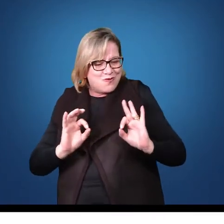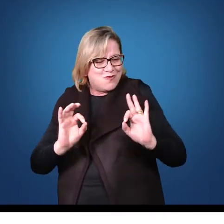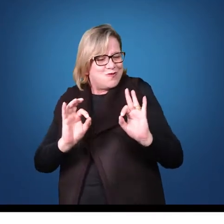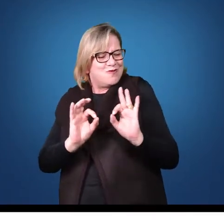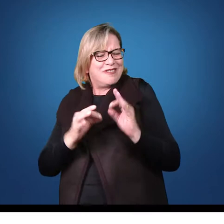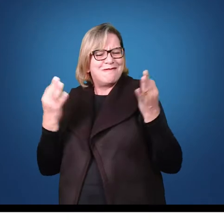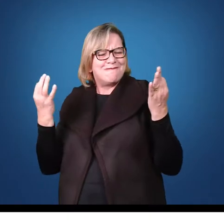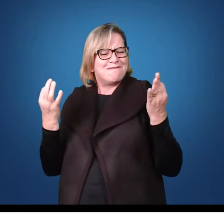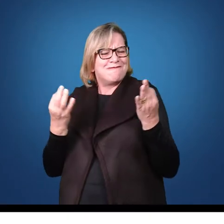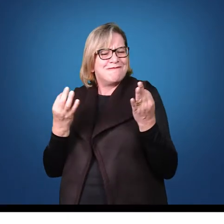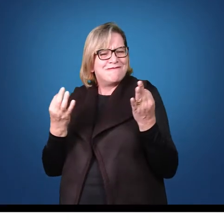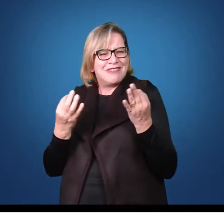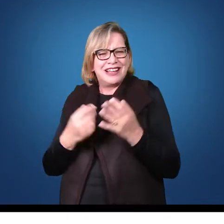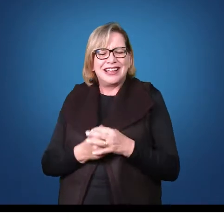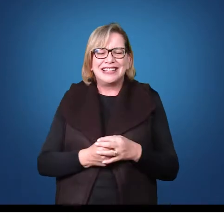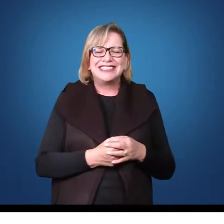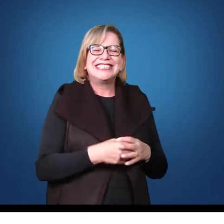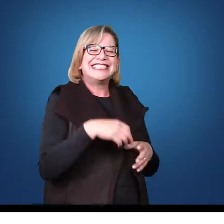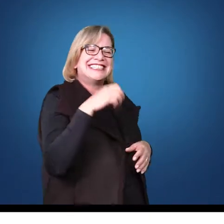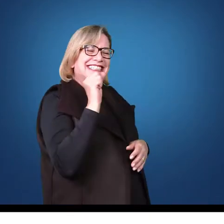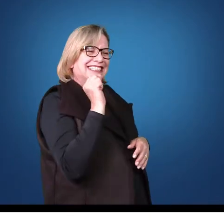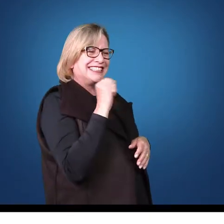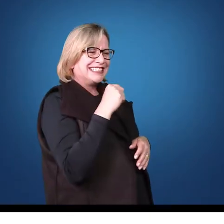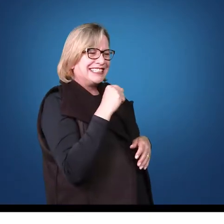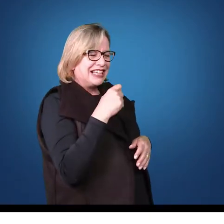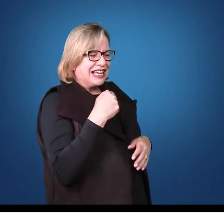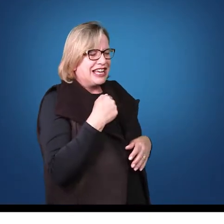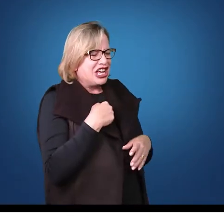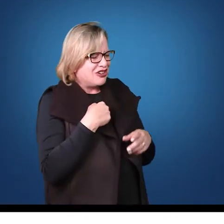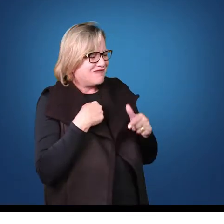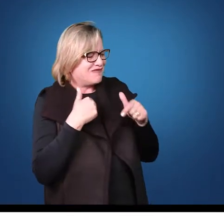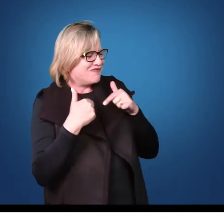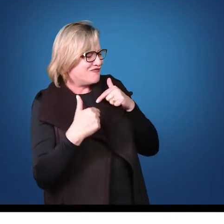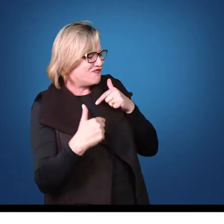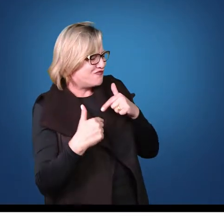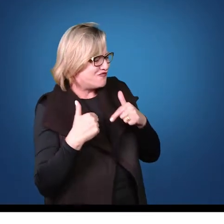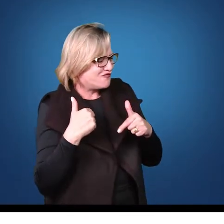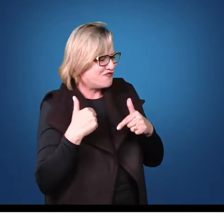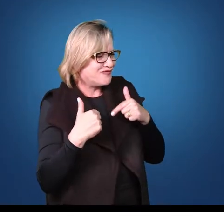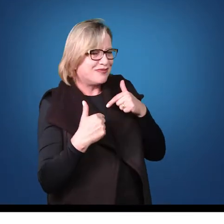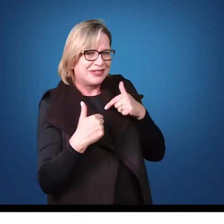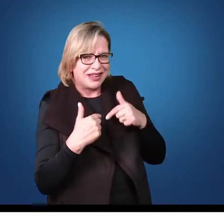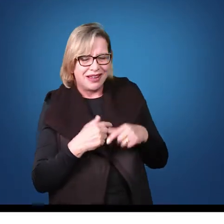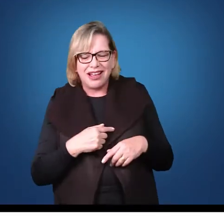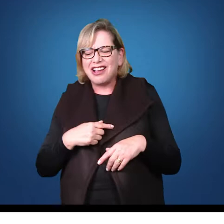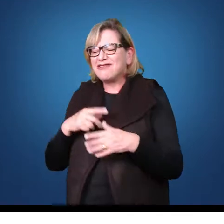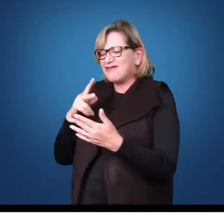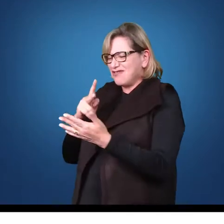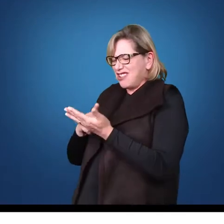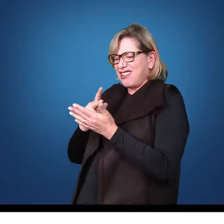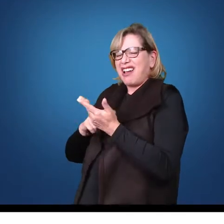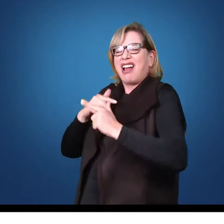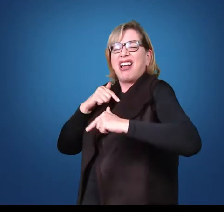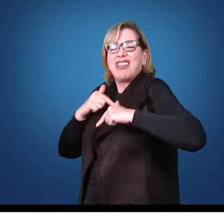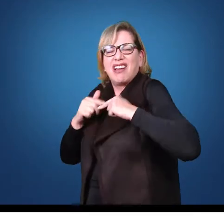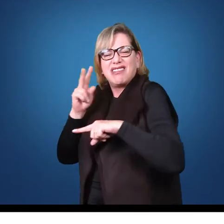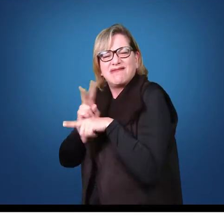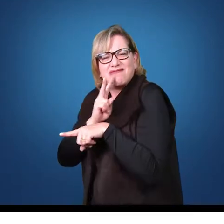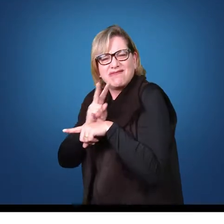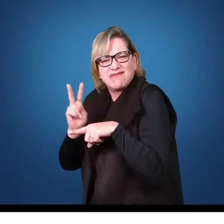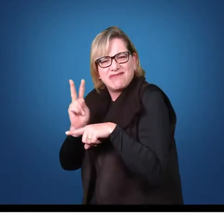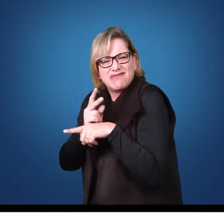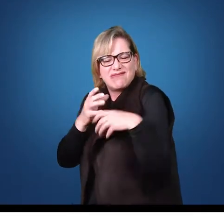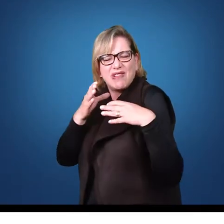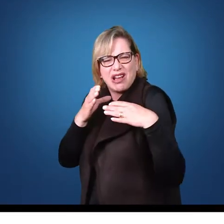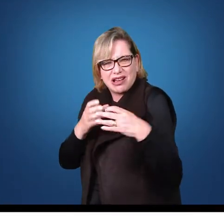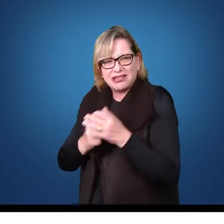hein, vovô? É, tá vendo só o trabalho? Dá muito trabalho esses rabanetes, não dá?